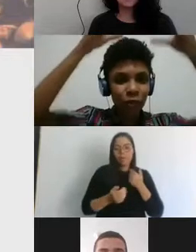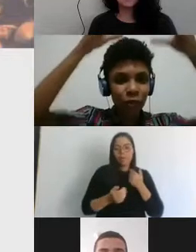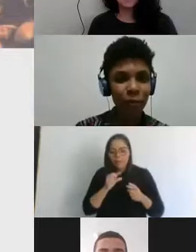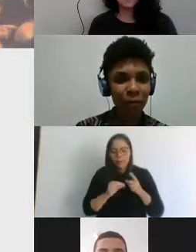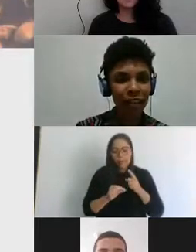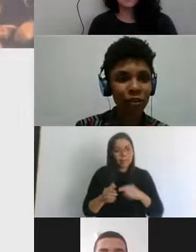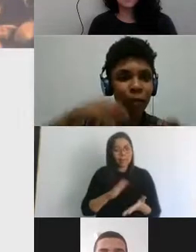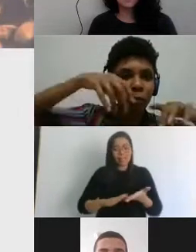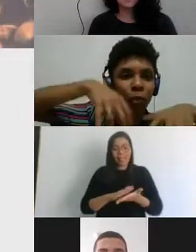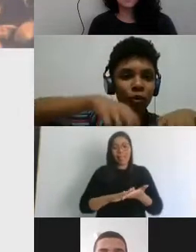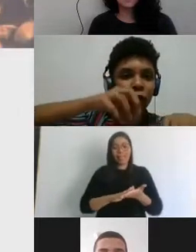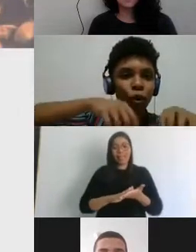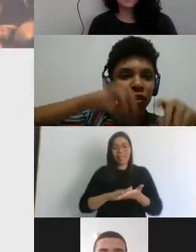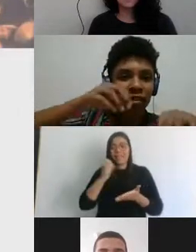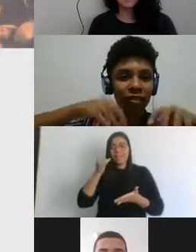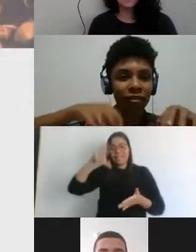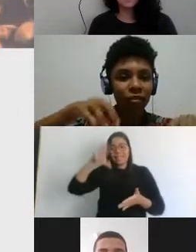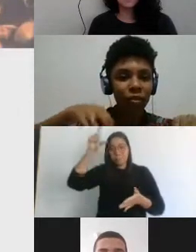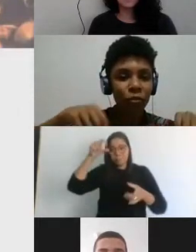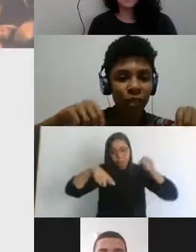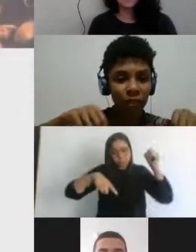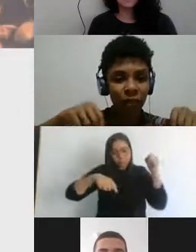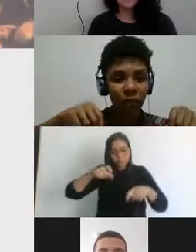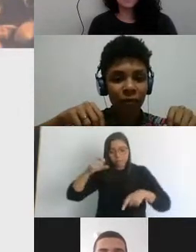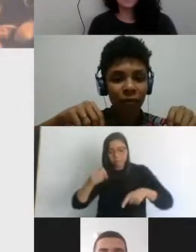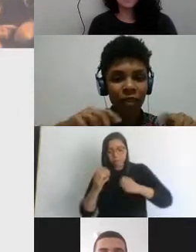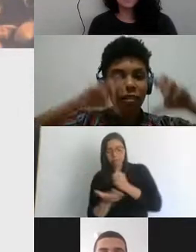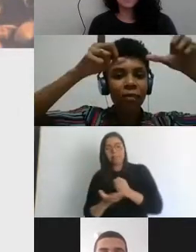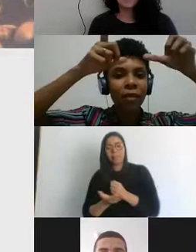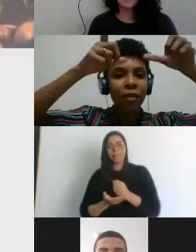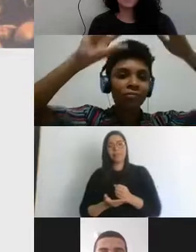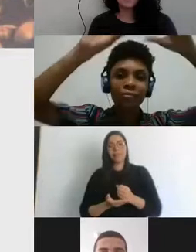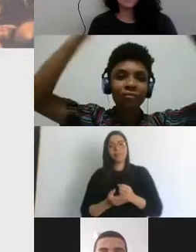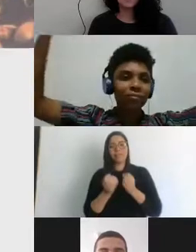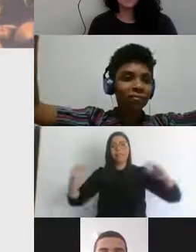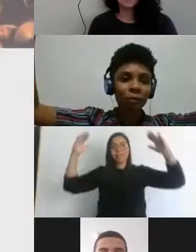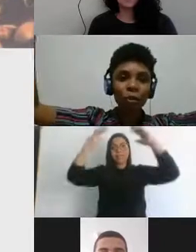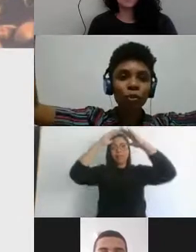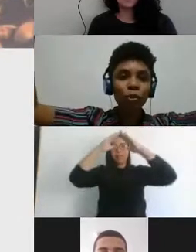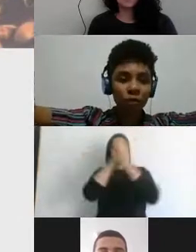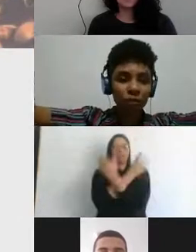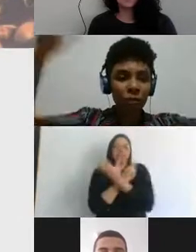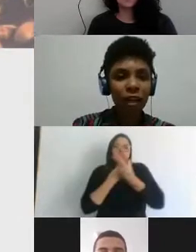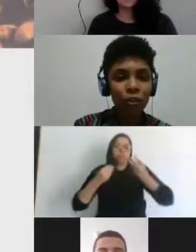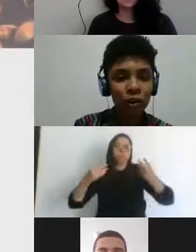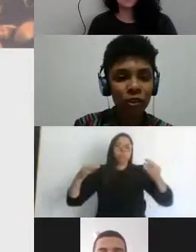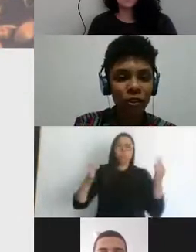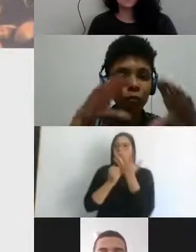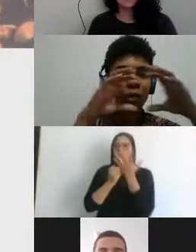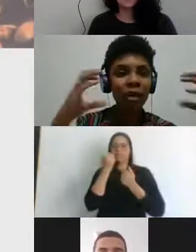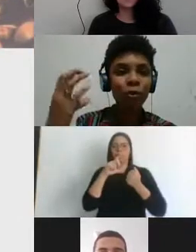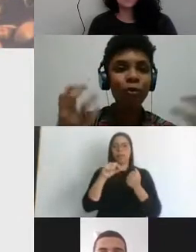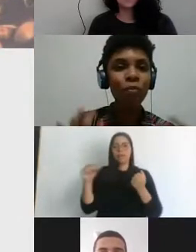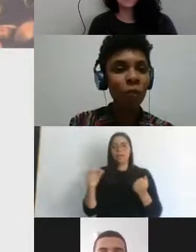e quando cai para baixo que é muito pouco é gotas de comida em cima como eu tudo embaixo